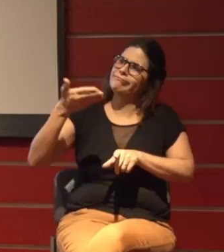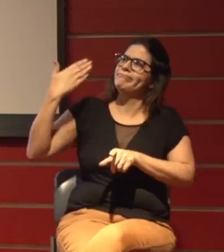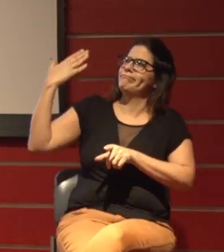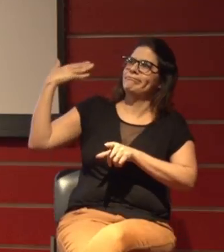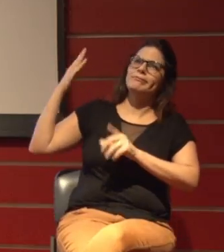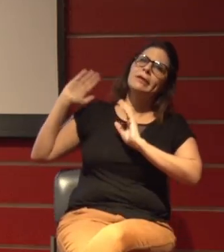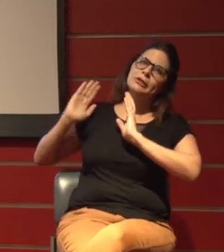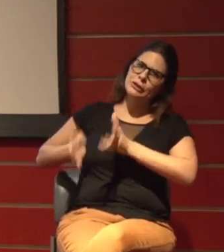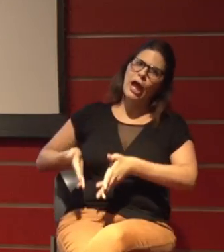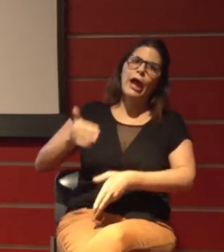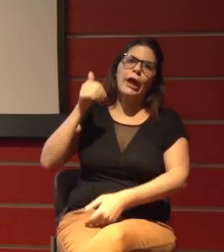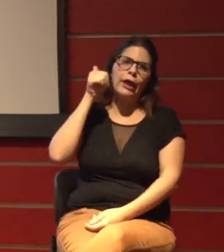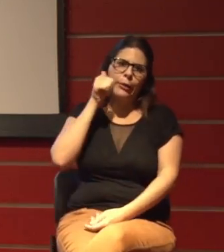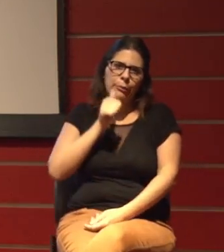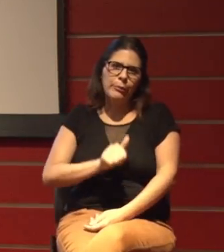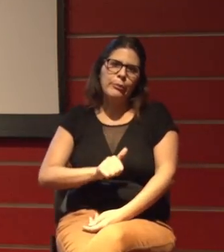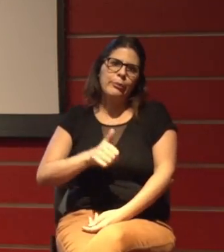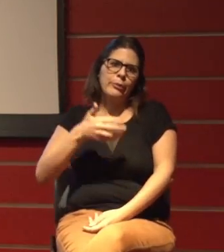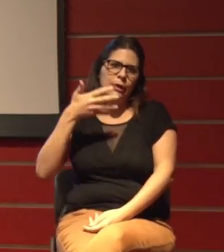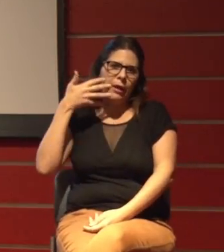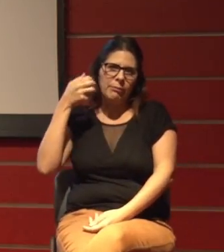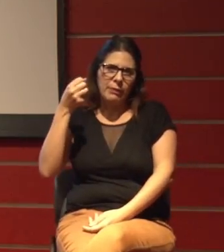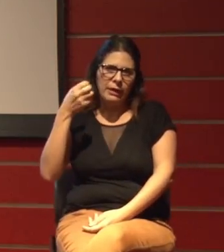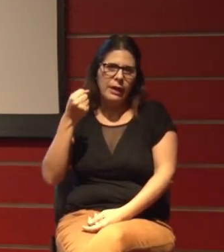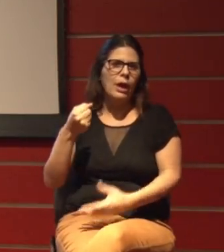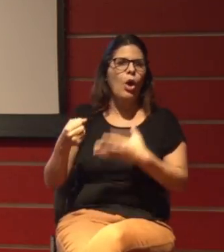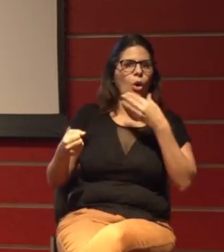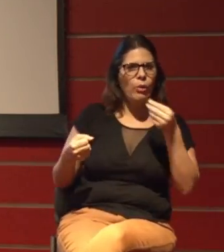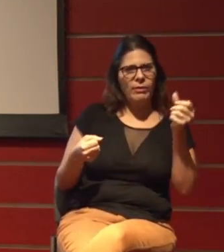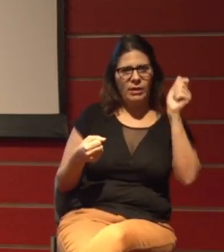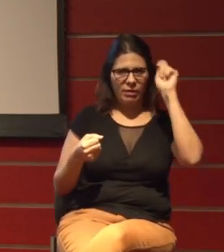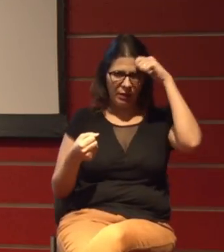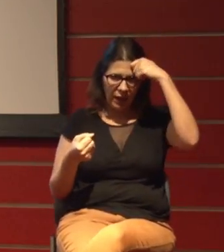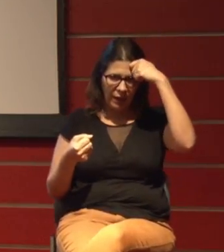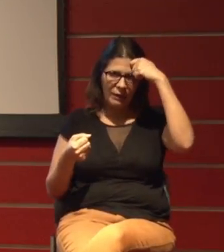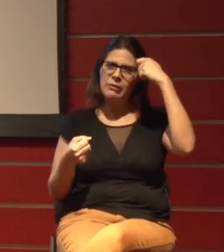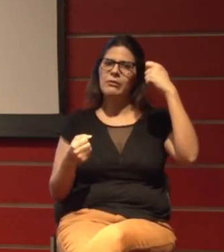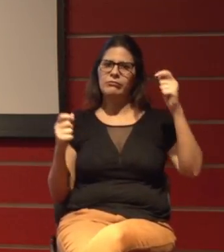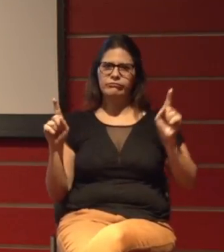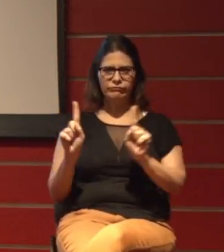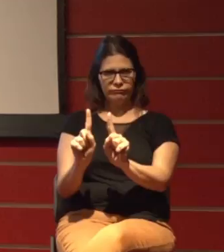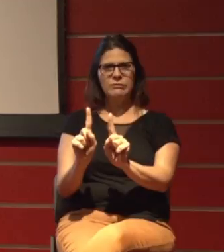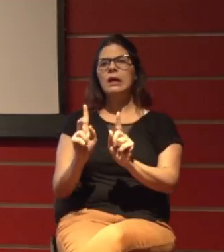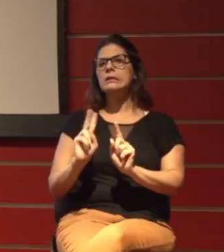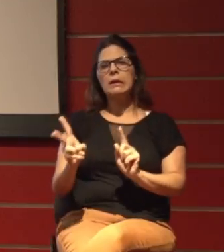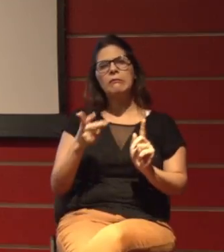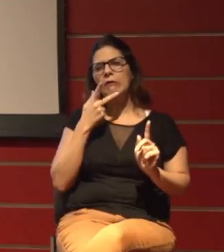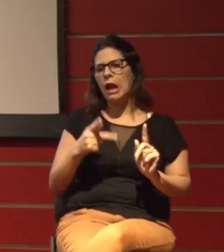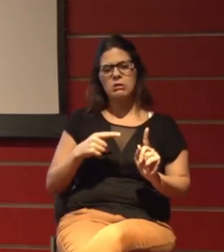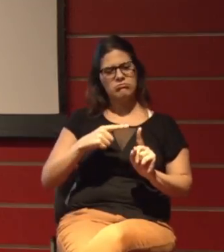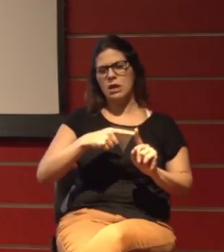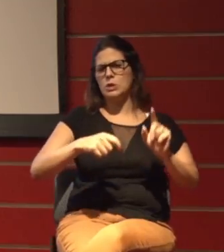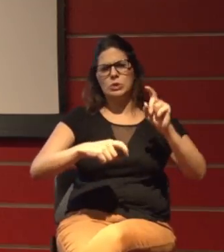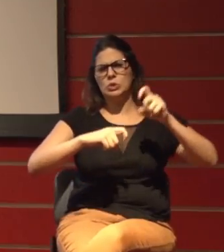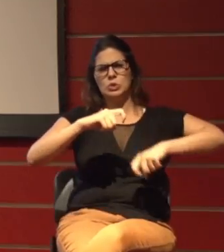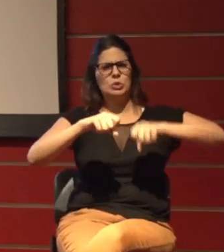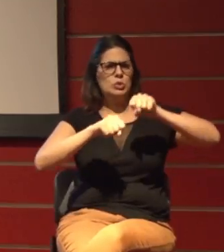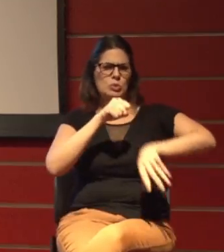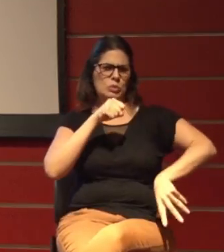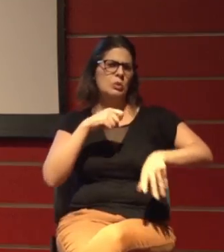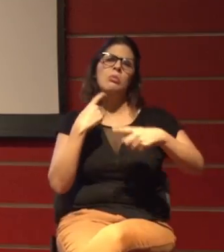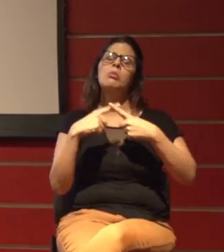estupro de mulheres brancas simplesmente por olhar do pro lado dentro de comunidades sulistas dentro de comunidades de predominância